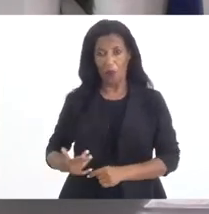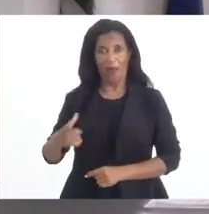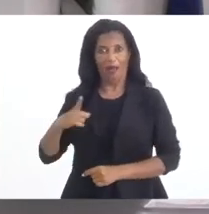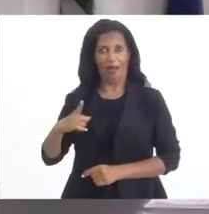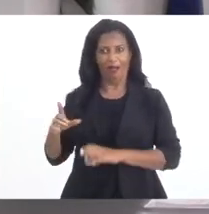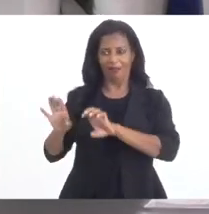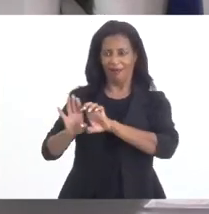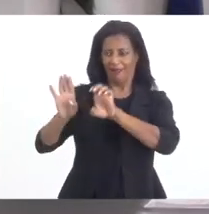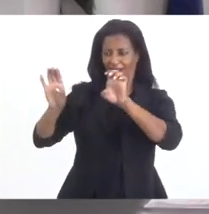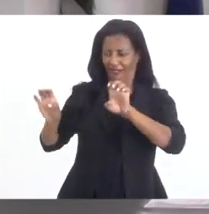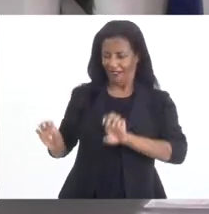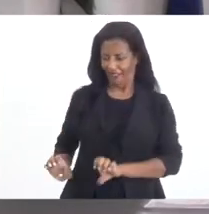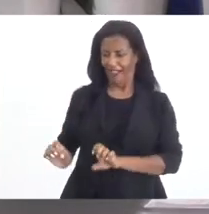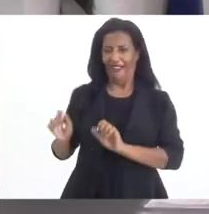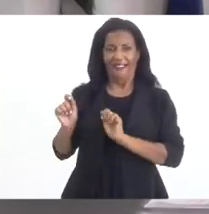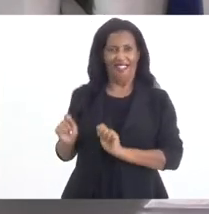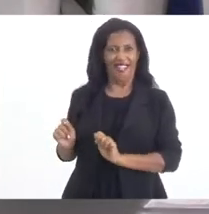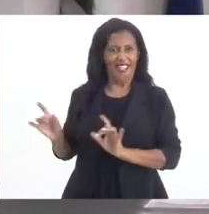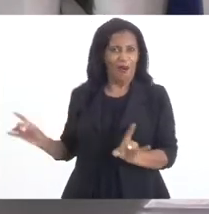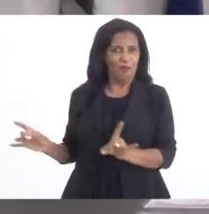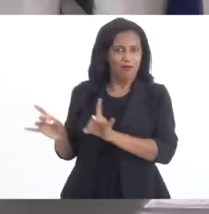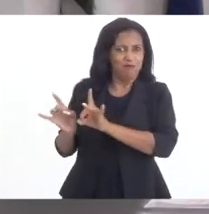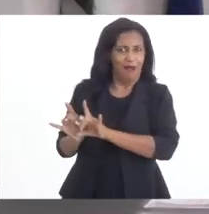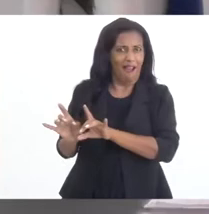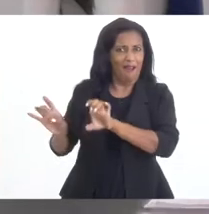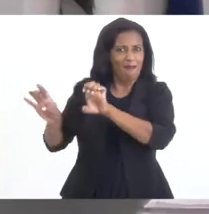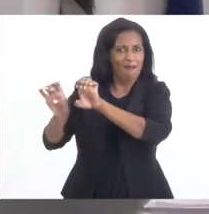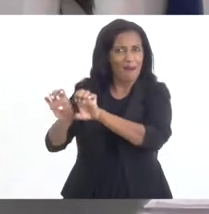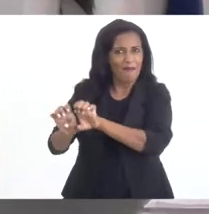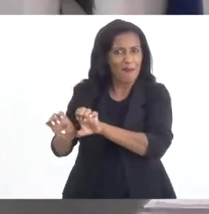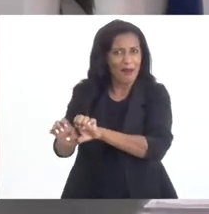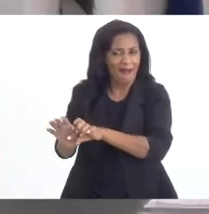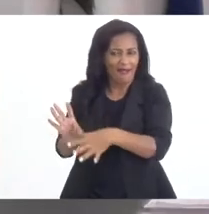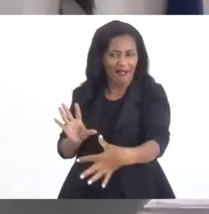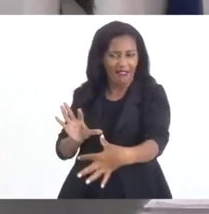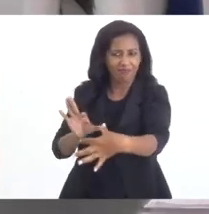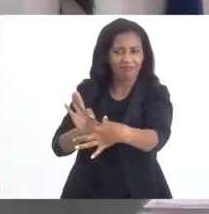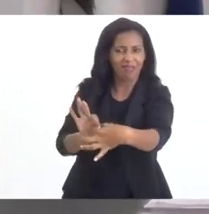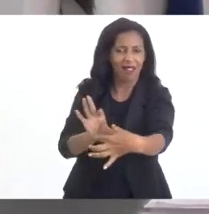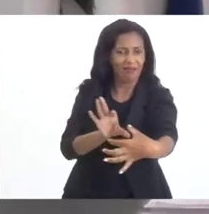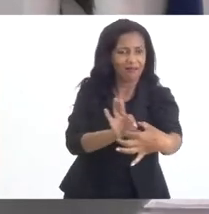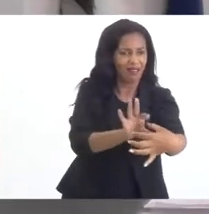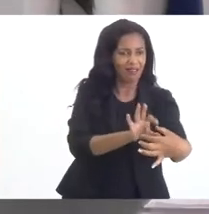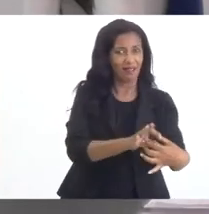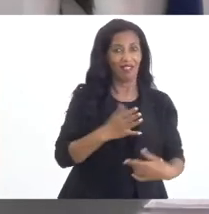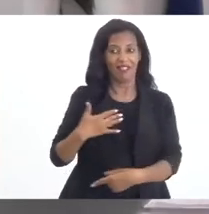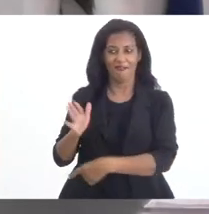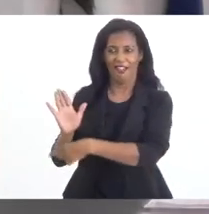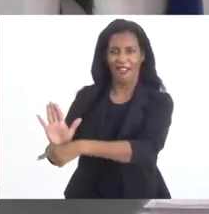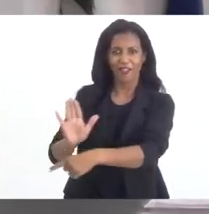estrutura necessária, ele é consolidado, ele vai atender a população de forma adequada.